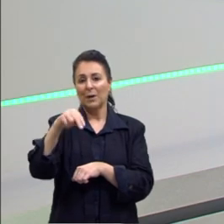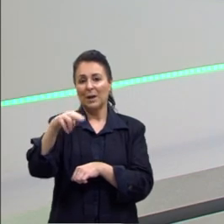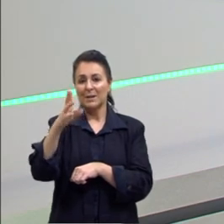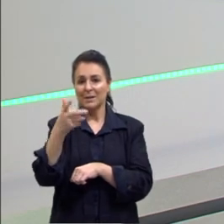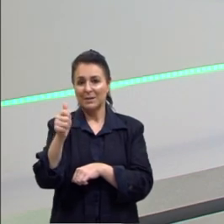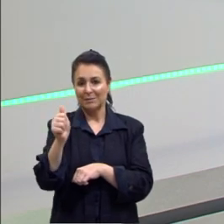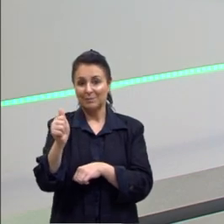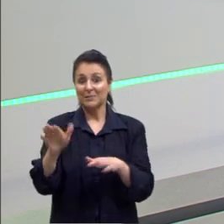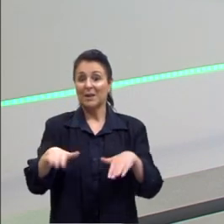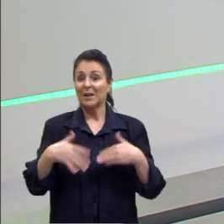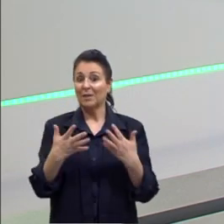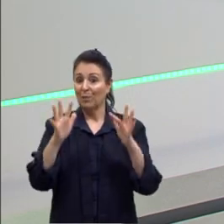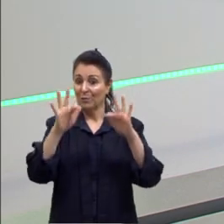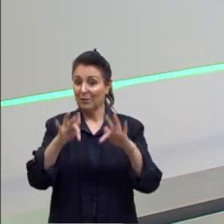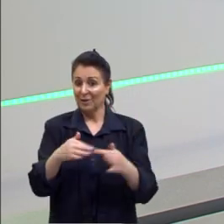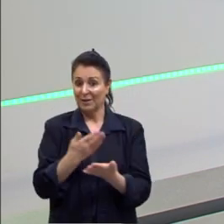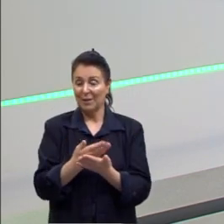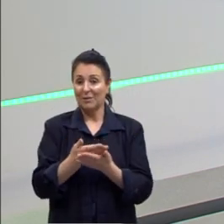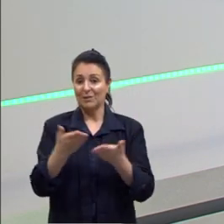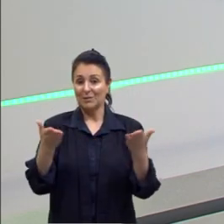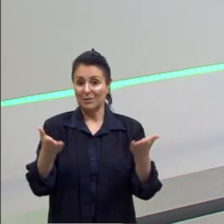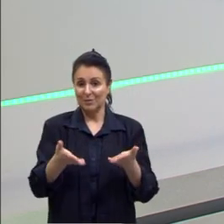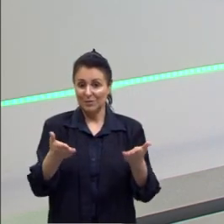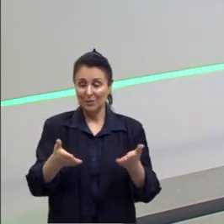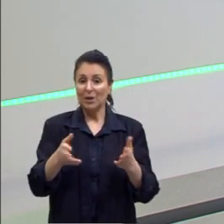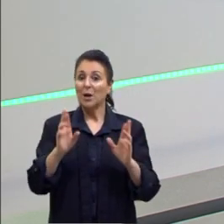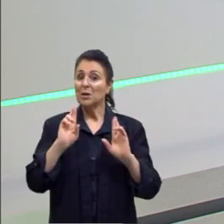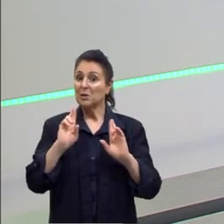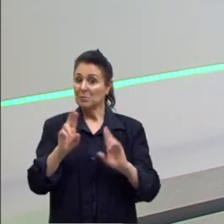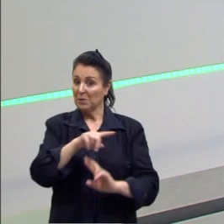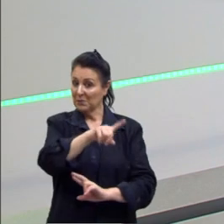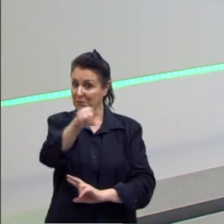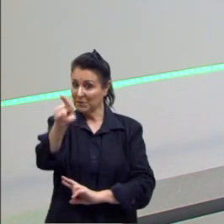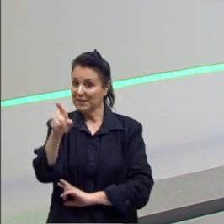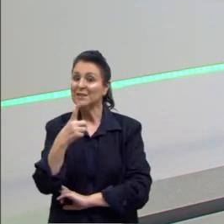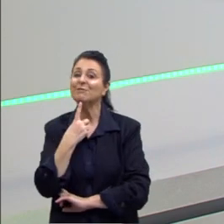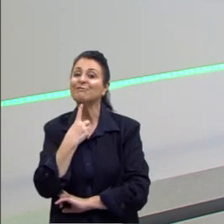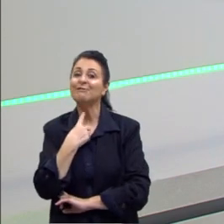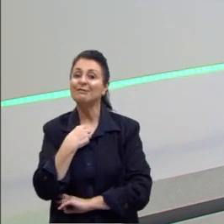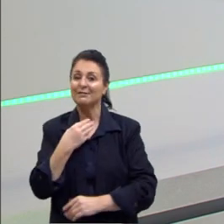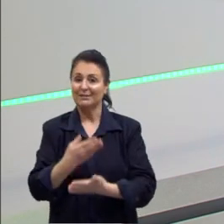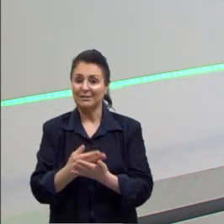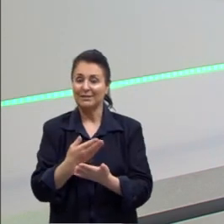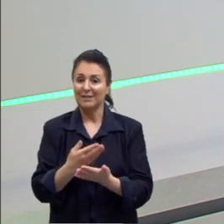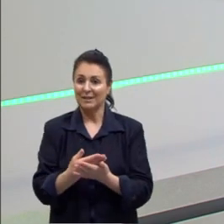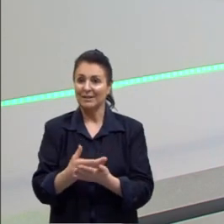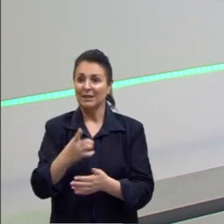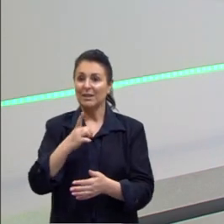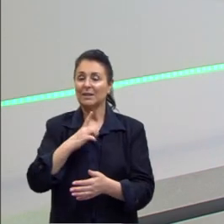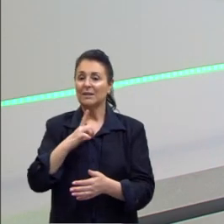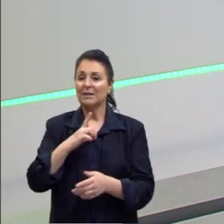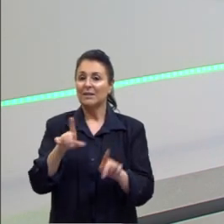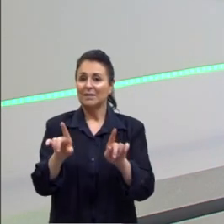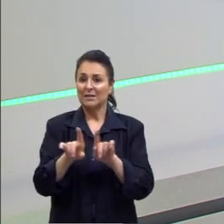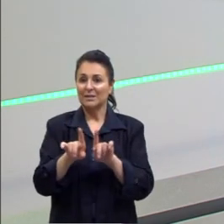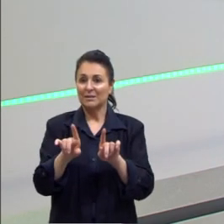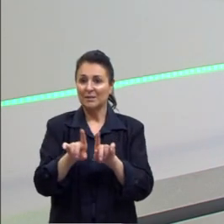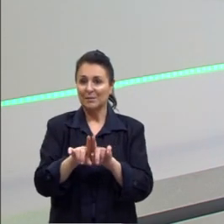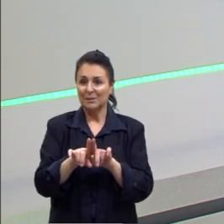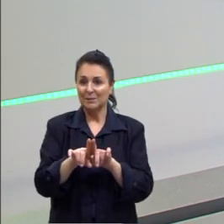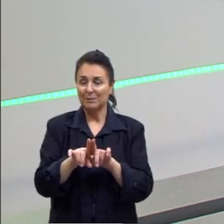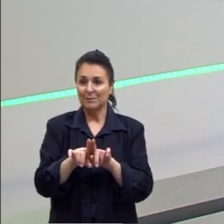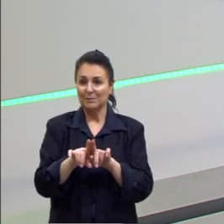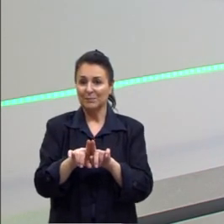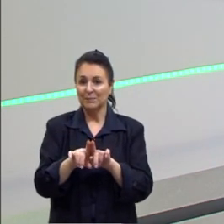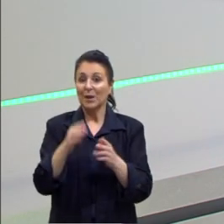pessoal é isso nós vamos encerrando na sala de hoje espero que vocês tenham gostado eu deixo sempre para vocês aqui